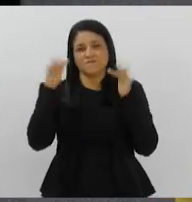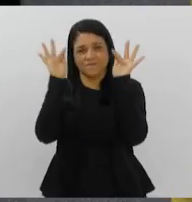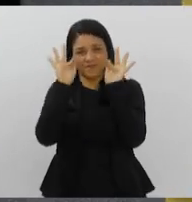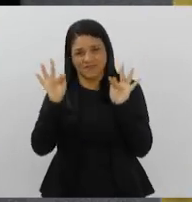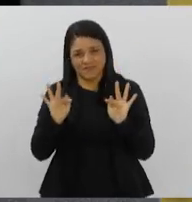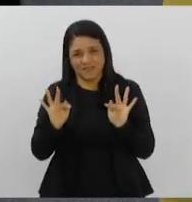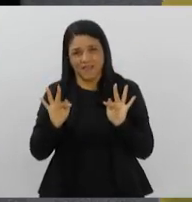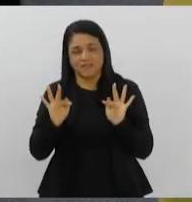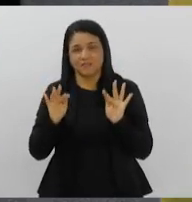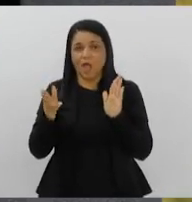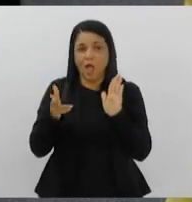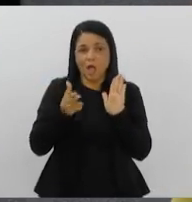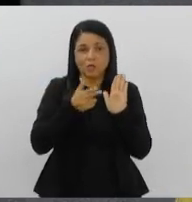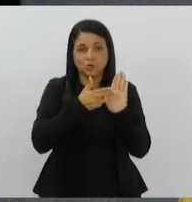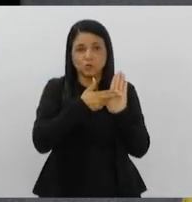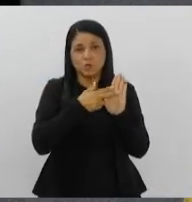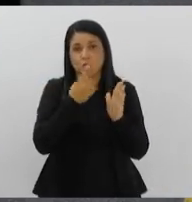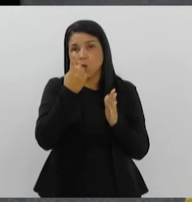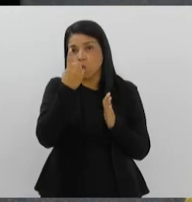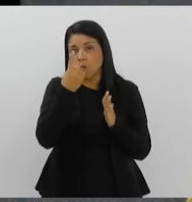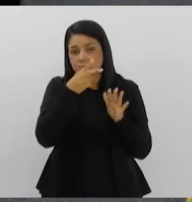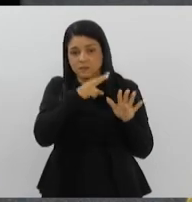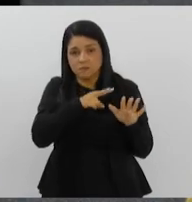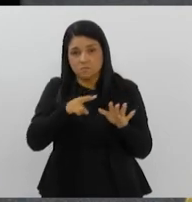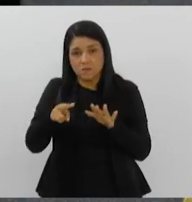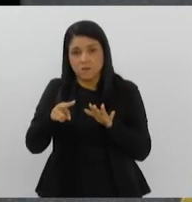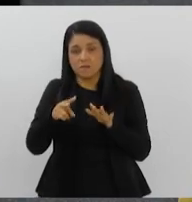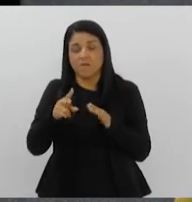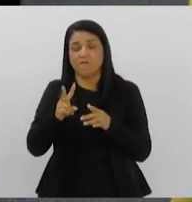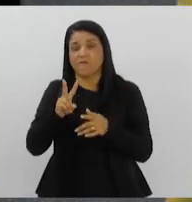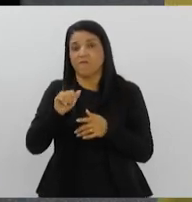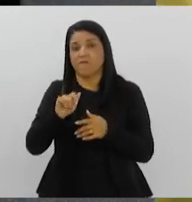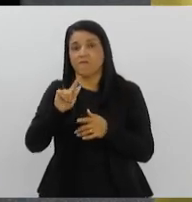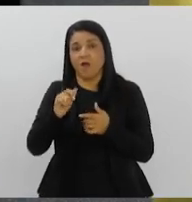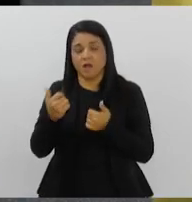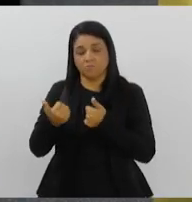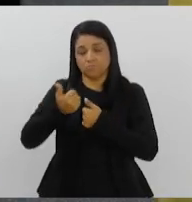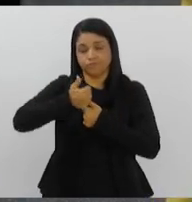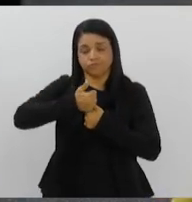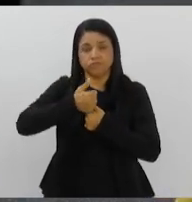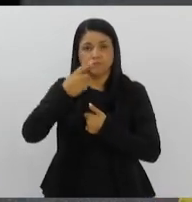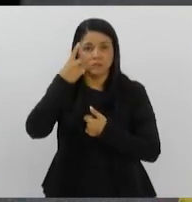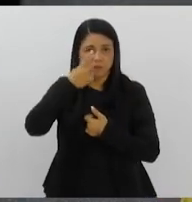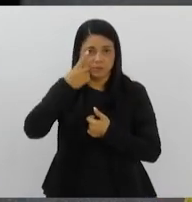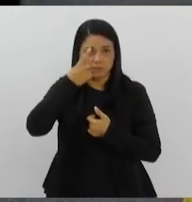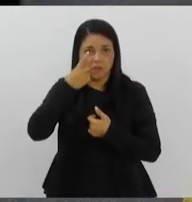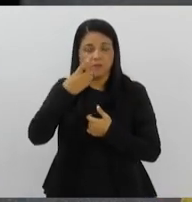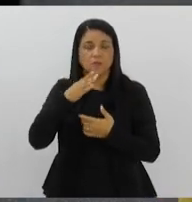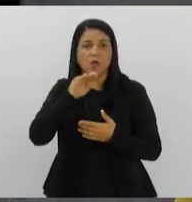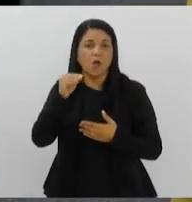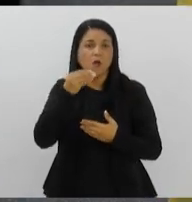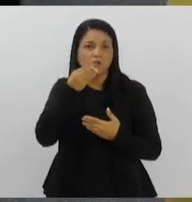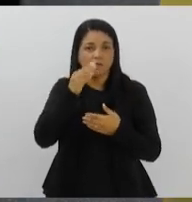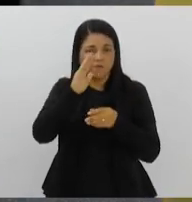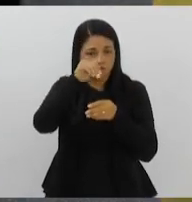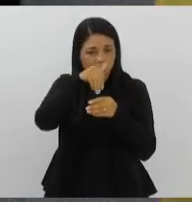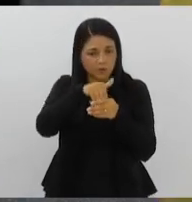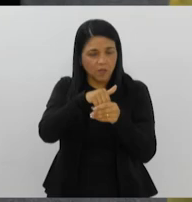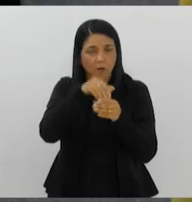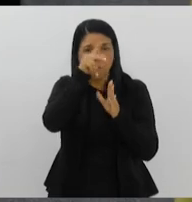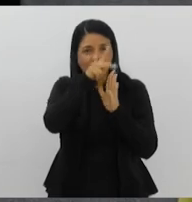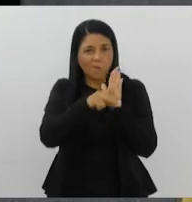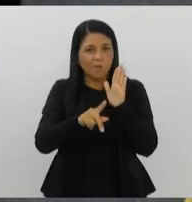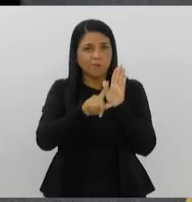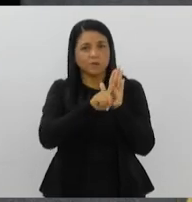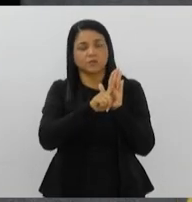ter assumido há menos de uma semana uma vaga de deputado nessa casa e estar tendo a oportunidade de votar num projeto